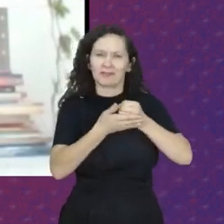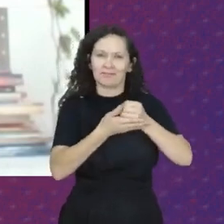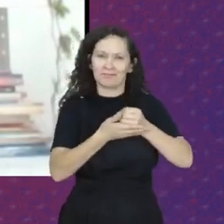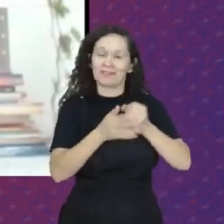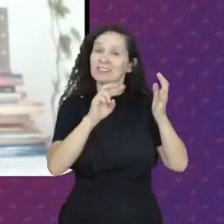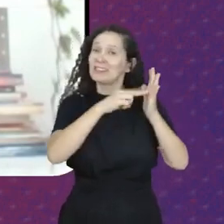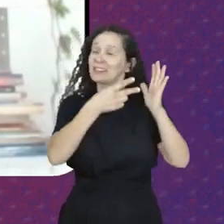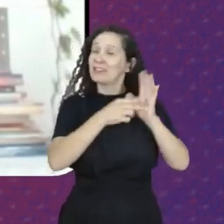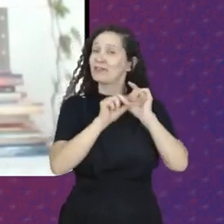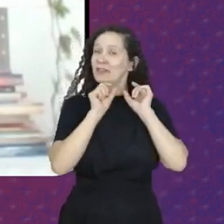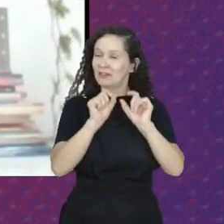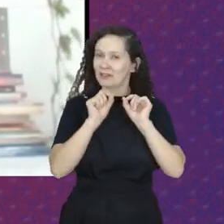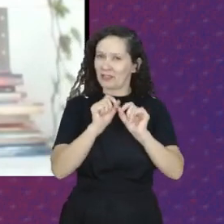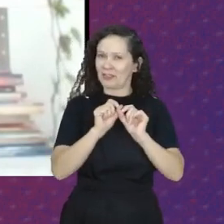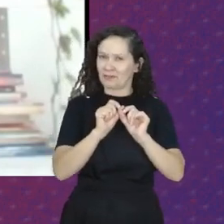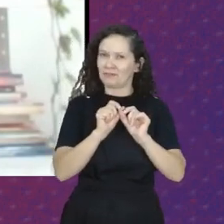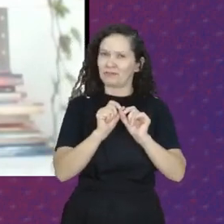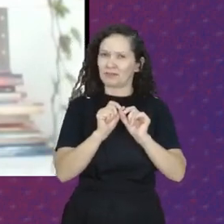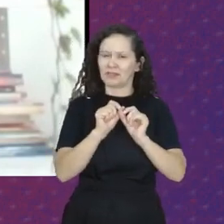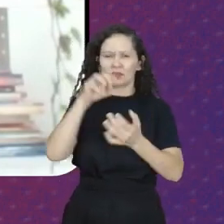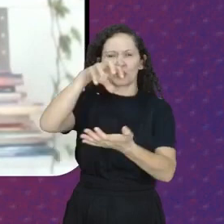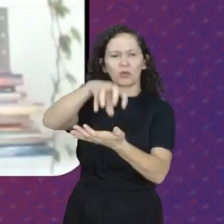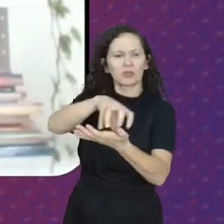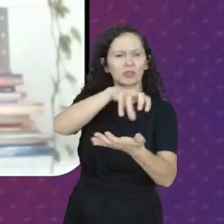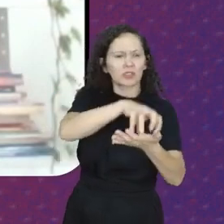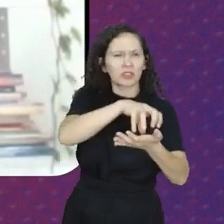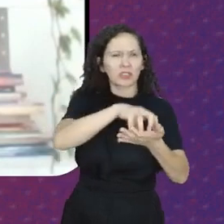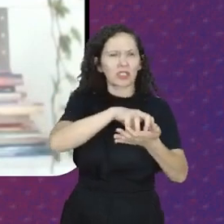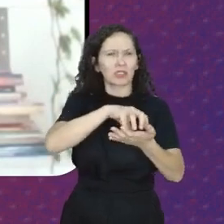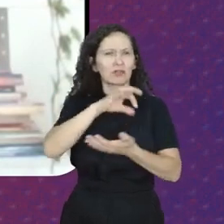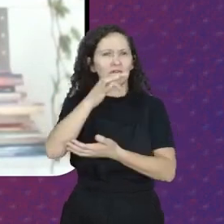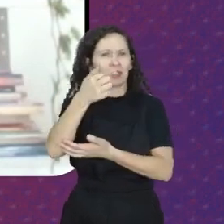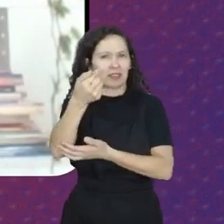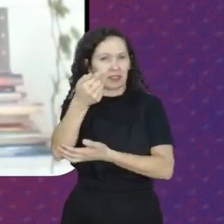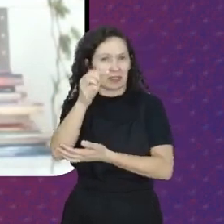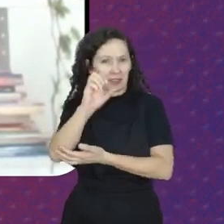dizer, e estes concentraram